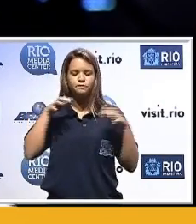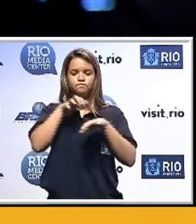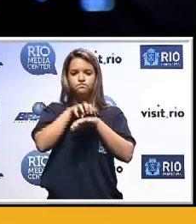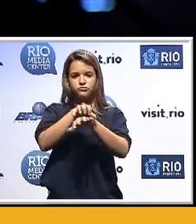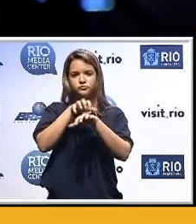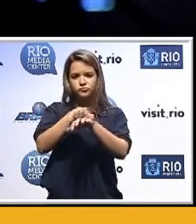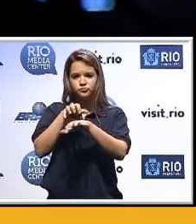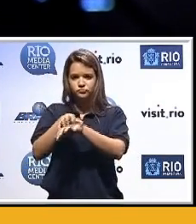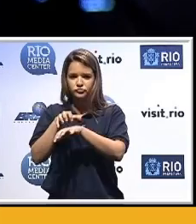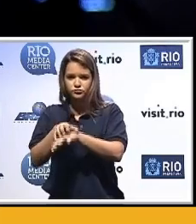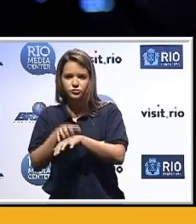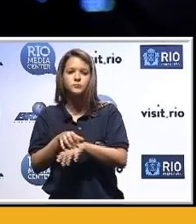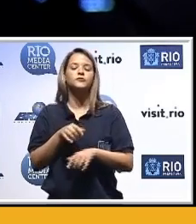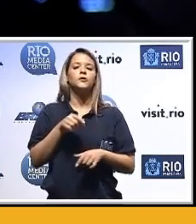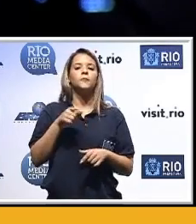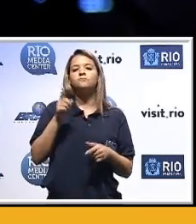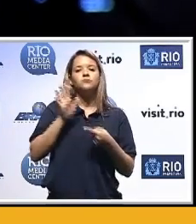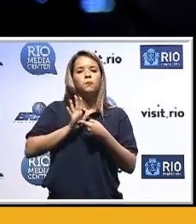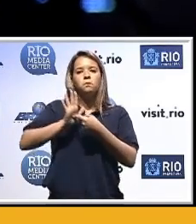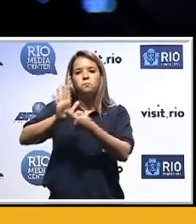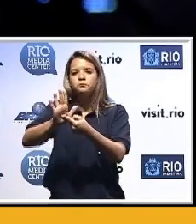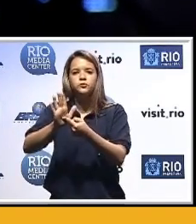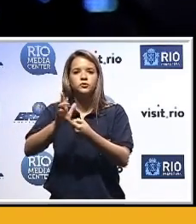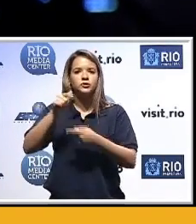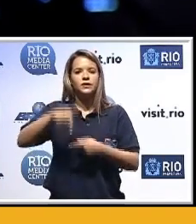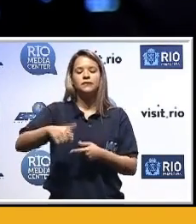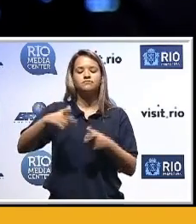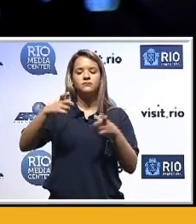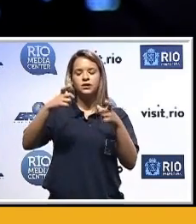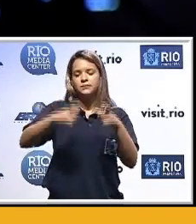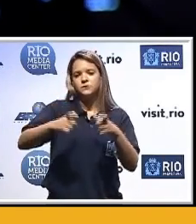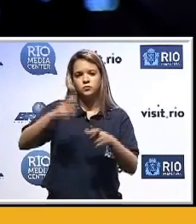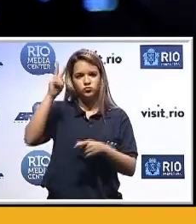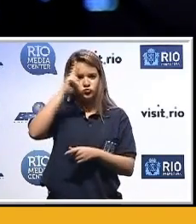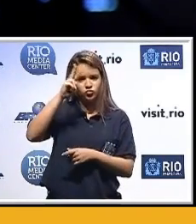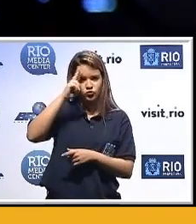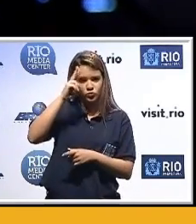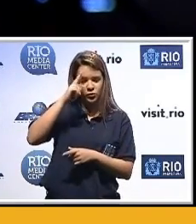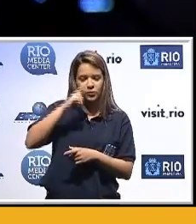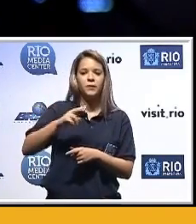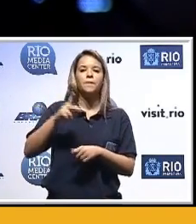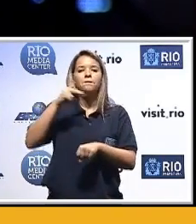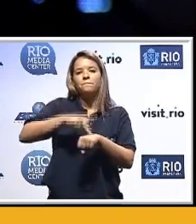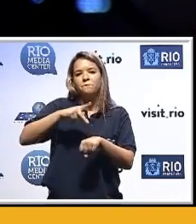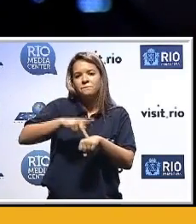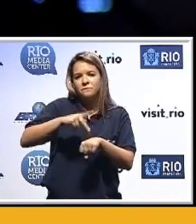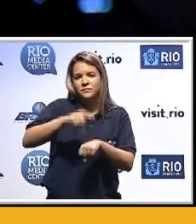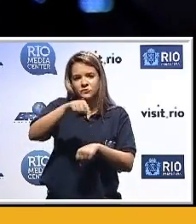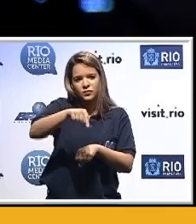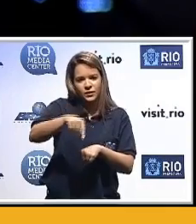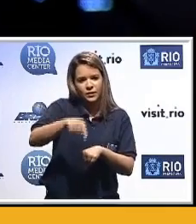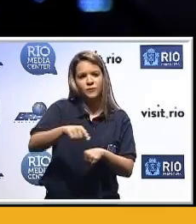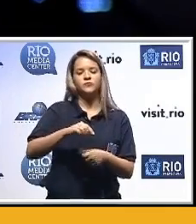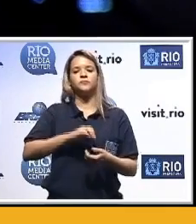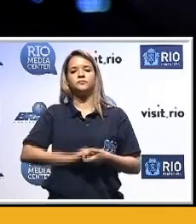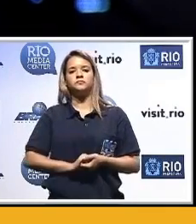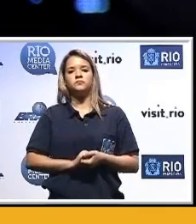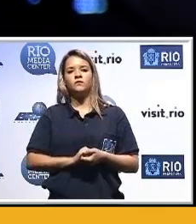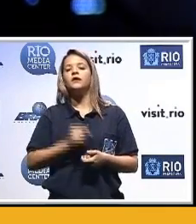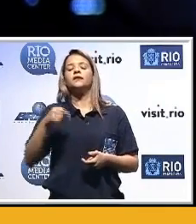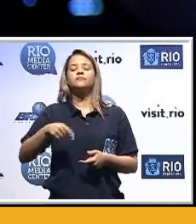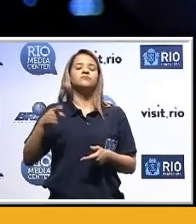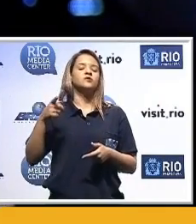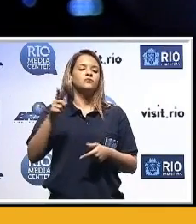tem o piso do centro histórico totalmente feito de pedras. Pelo centro histórico de Paraty não circulam